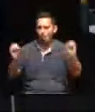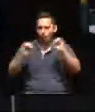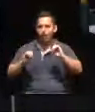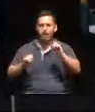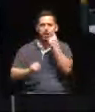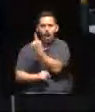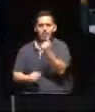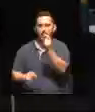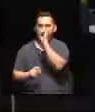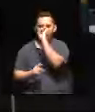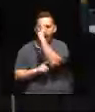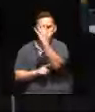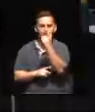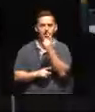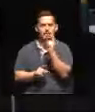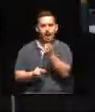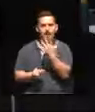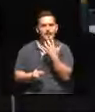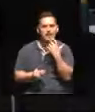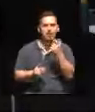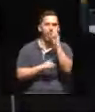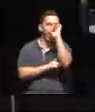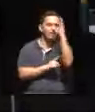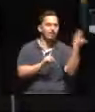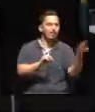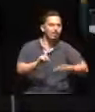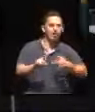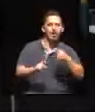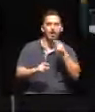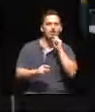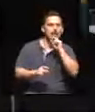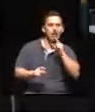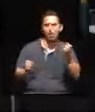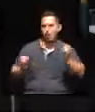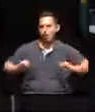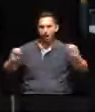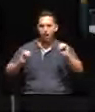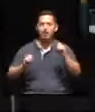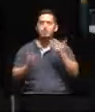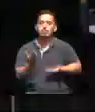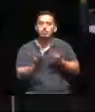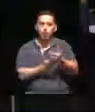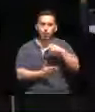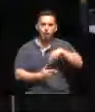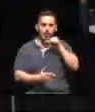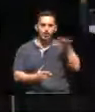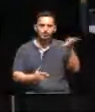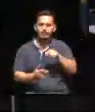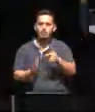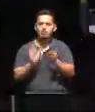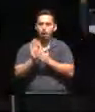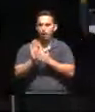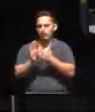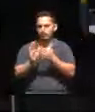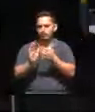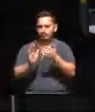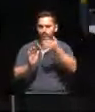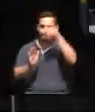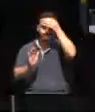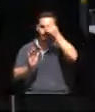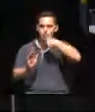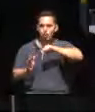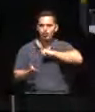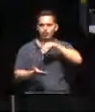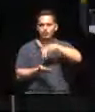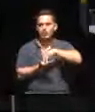cada árvore é para preservar e que não há árvores descartáveis e sem utilidade. Aliás, as propostas que aqui temos trazido comprovam firmemente esta